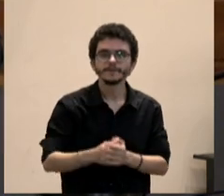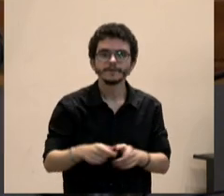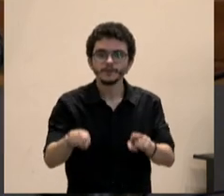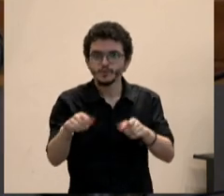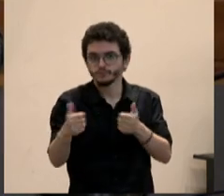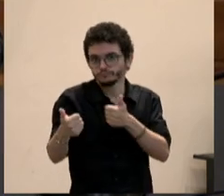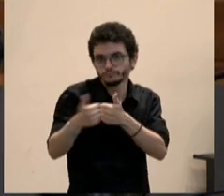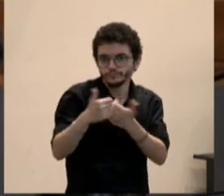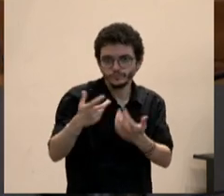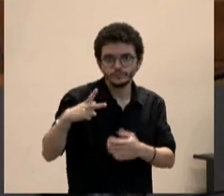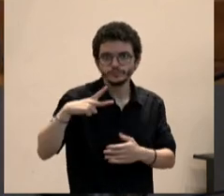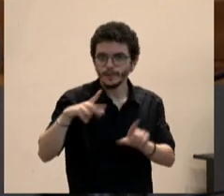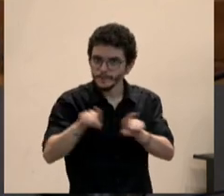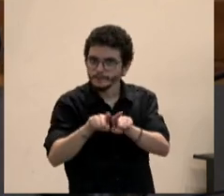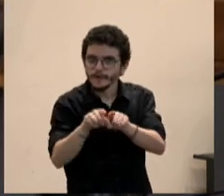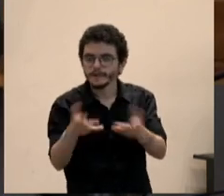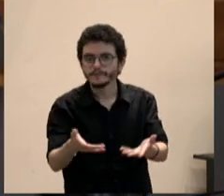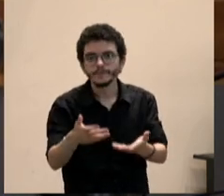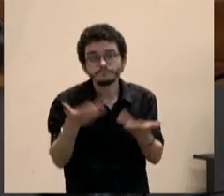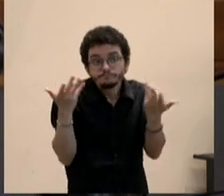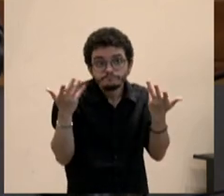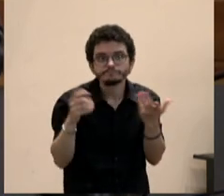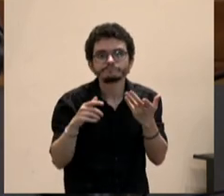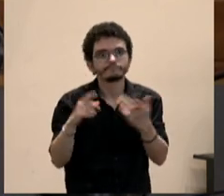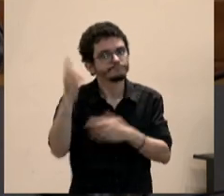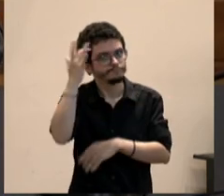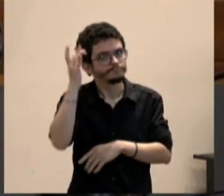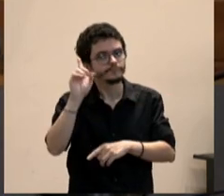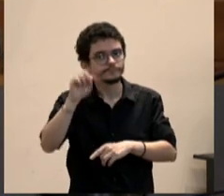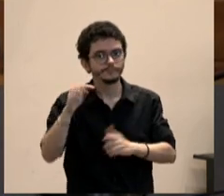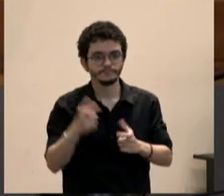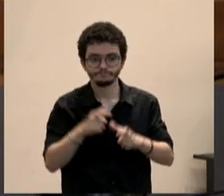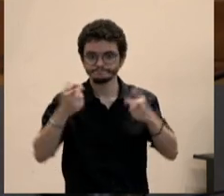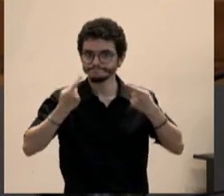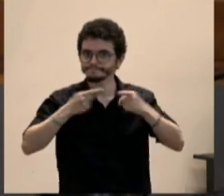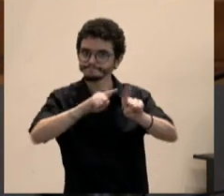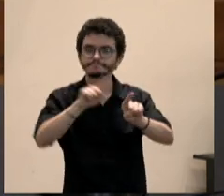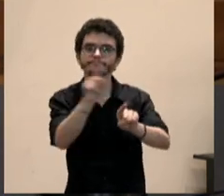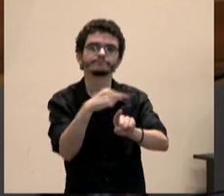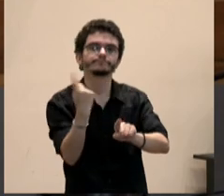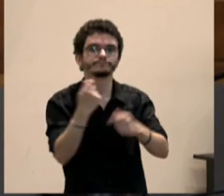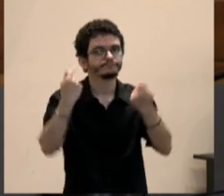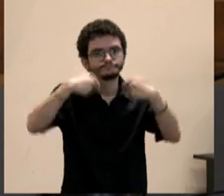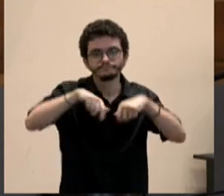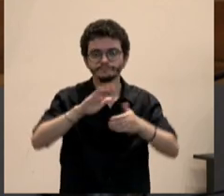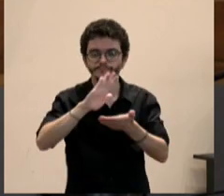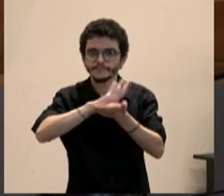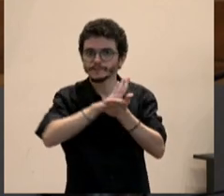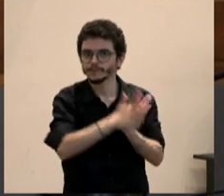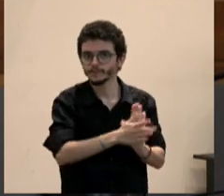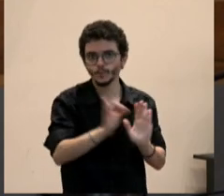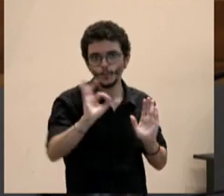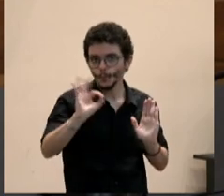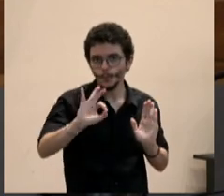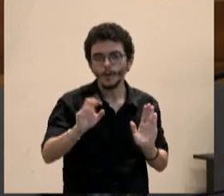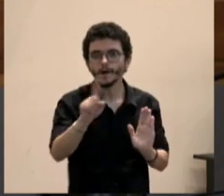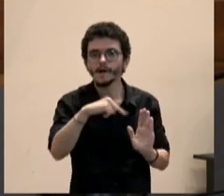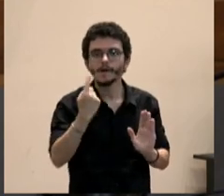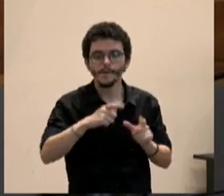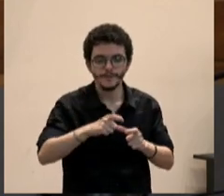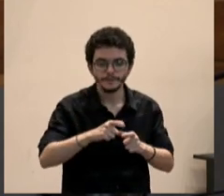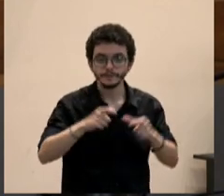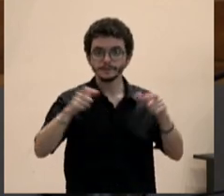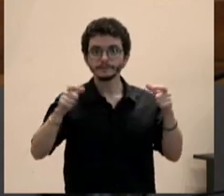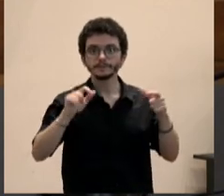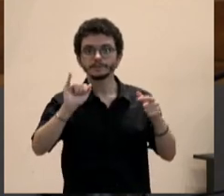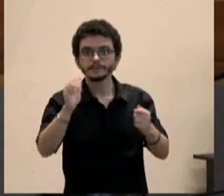privada, né? Enfim, eu acho que é um grande desafio e a gente não precisa diminuir ninguém. A gente cresce quando a